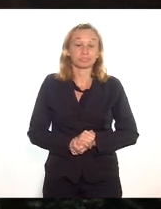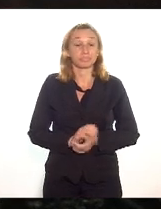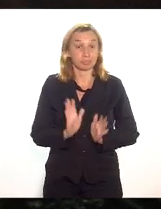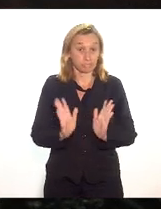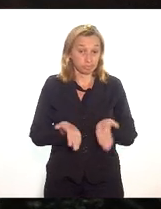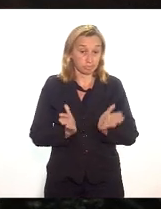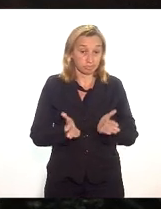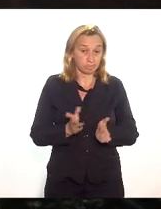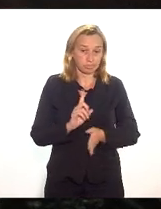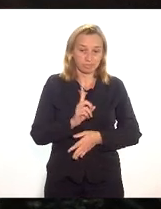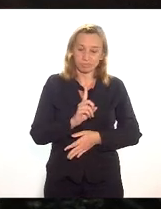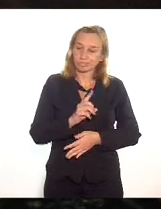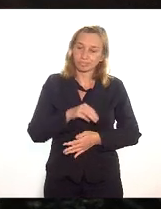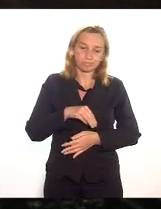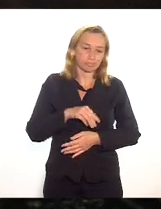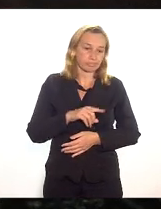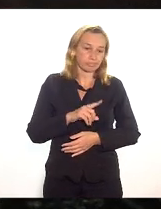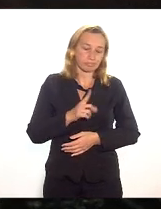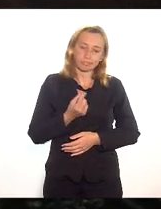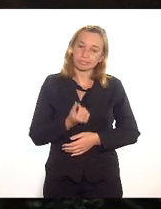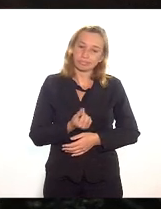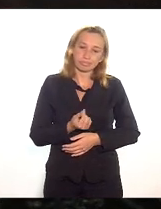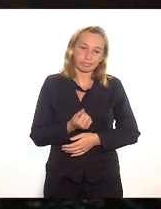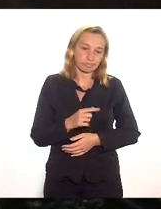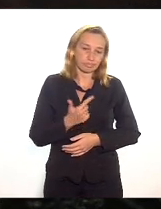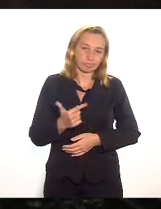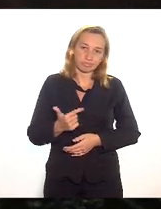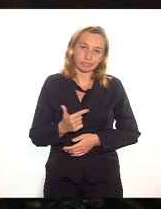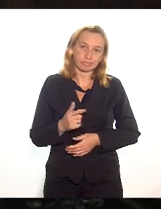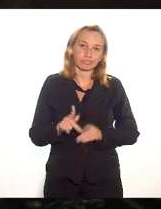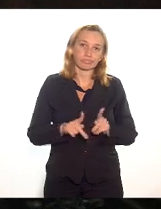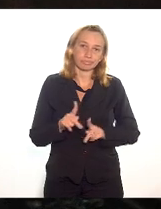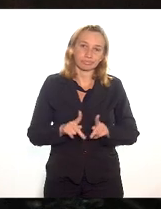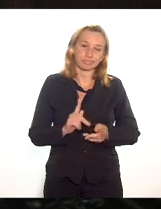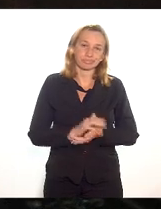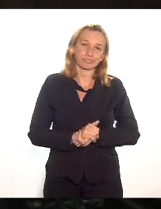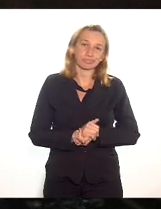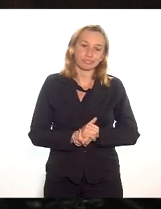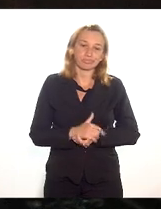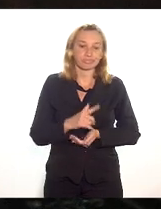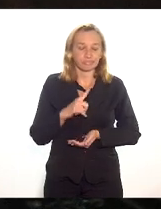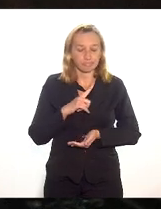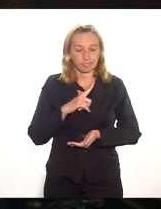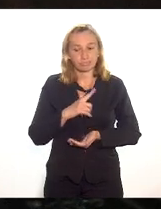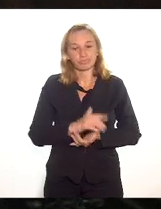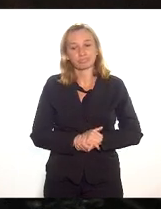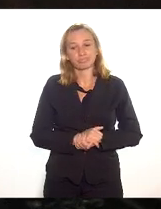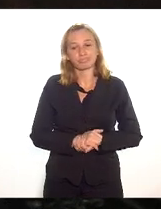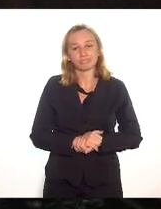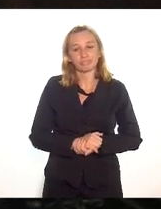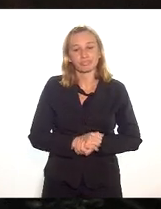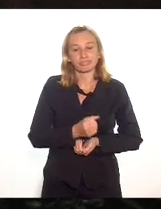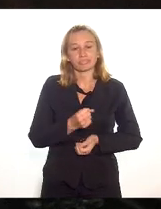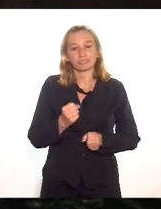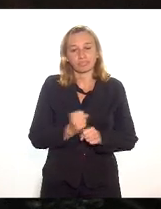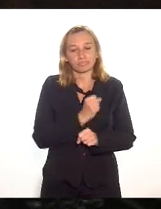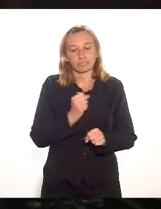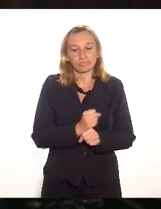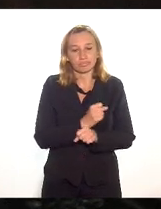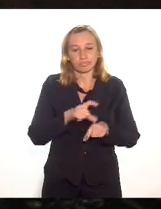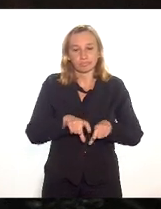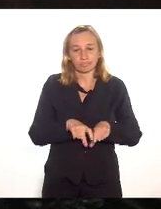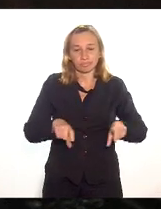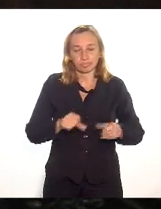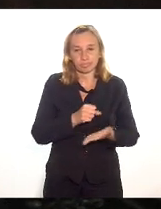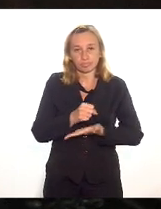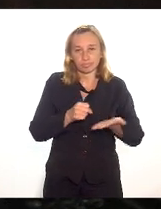Agora, quem não lucra é a população. Existe uma estimativa que uma obra de saneamento